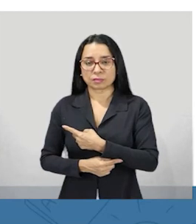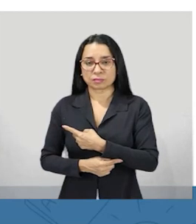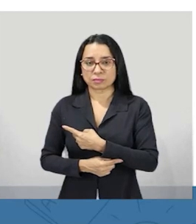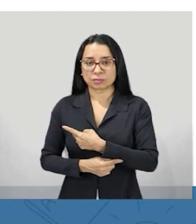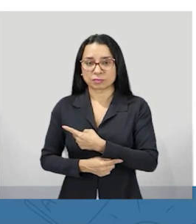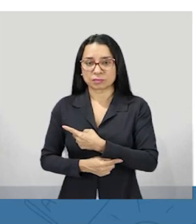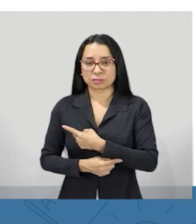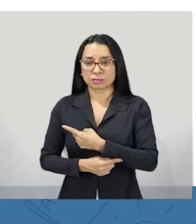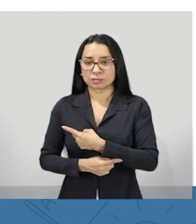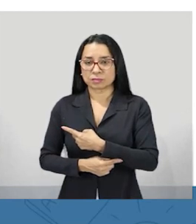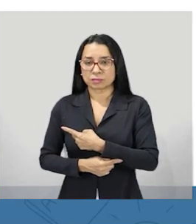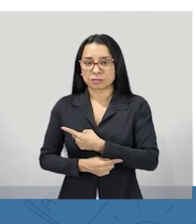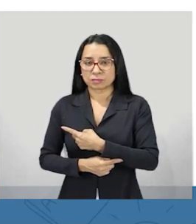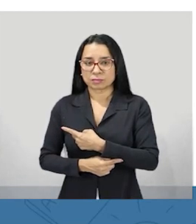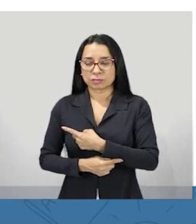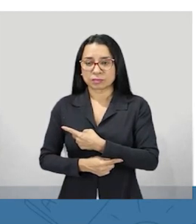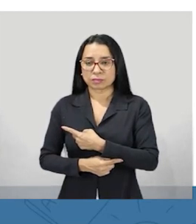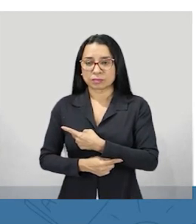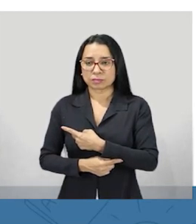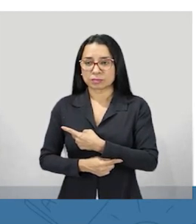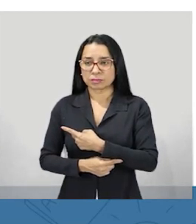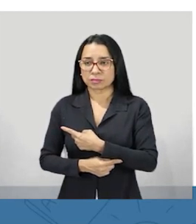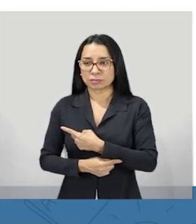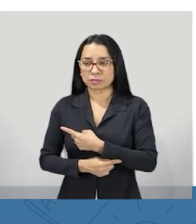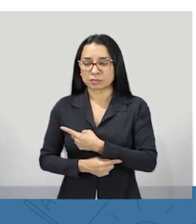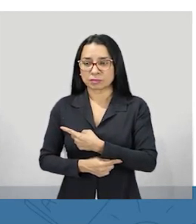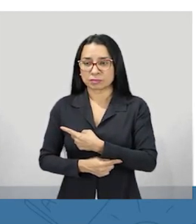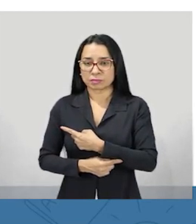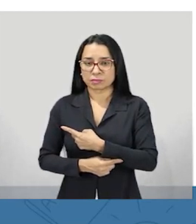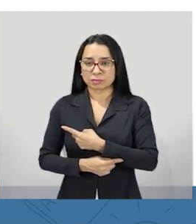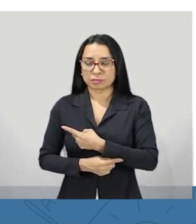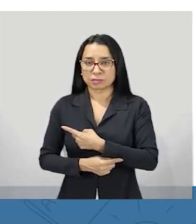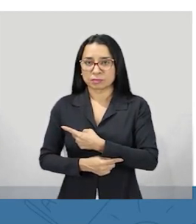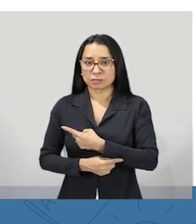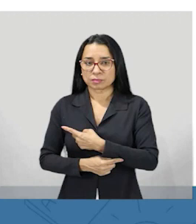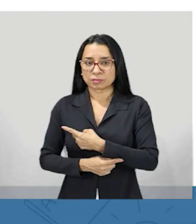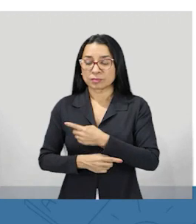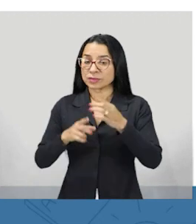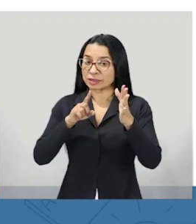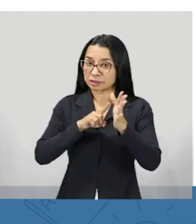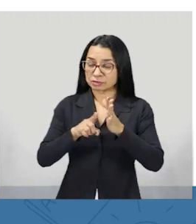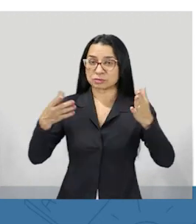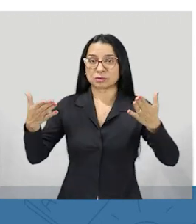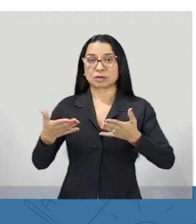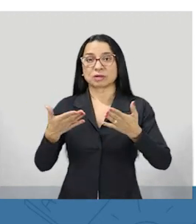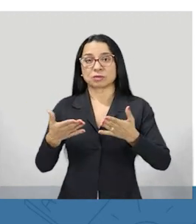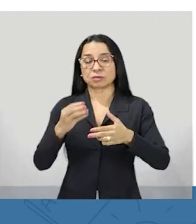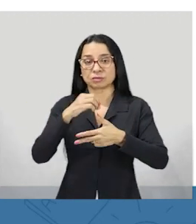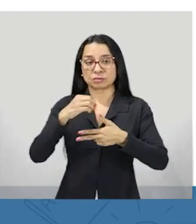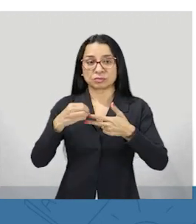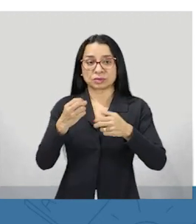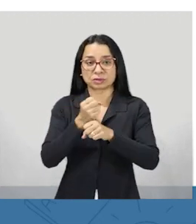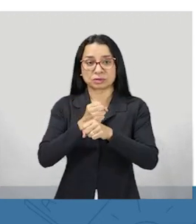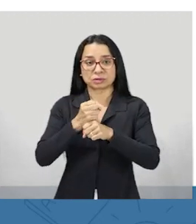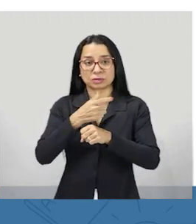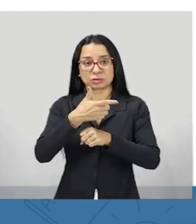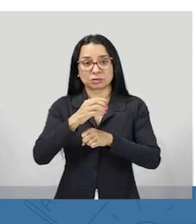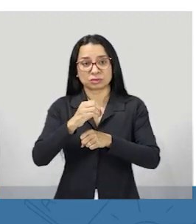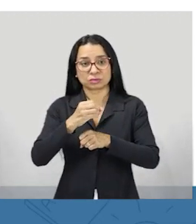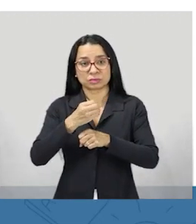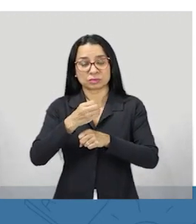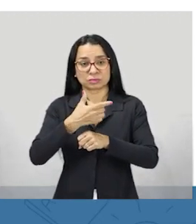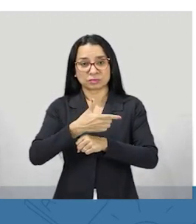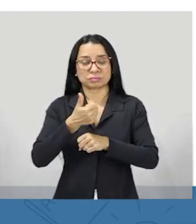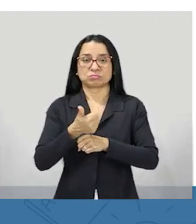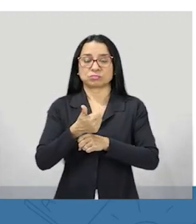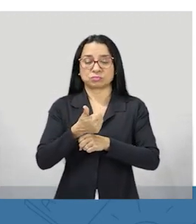reforma mencionada no texto, são explicados pela associação entre os seguintes fatores. Questão agora do Enem 2021, extremamente